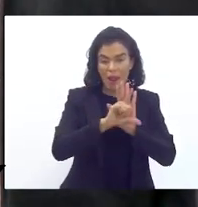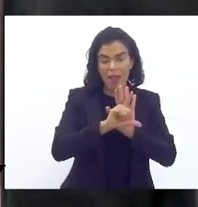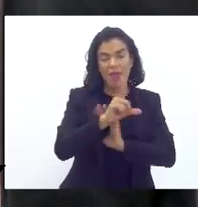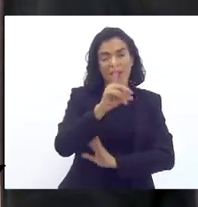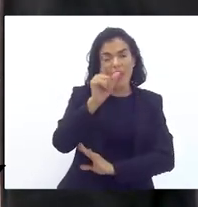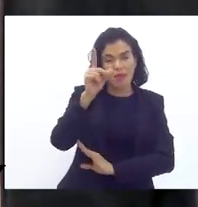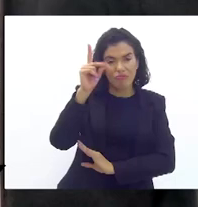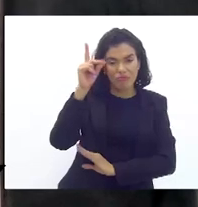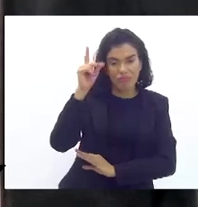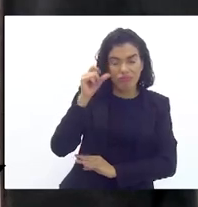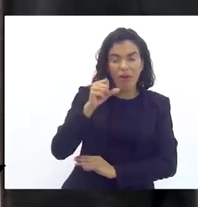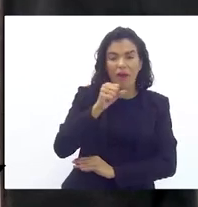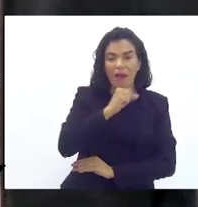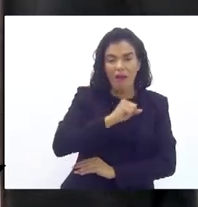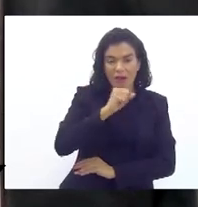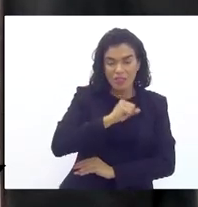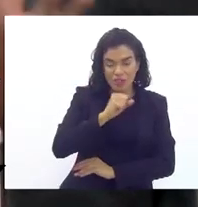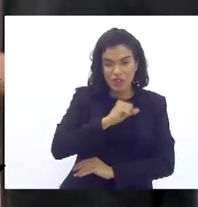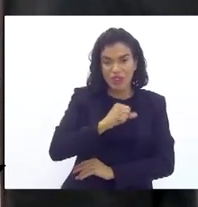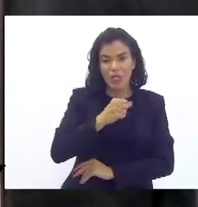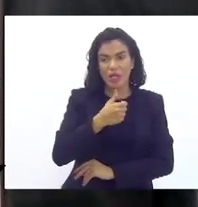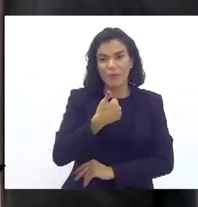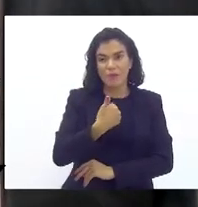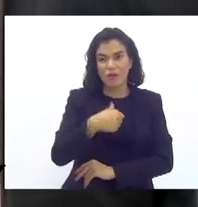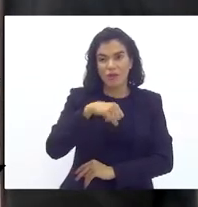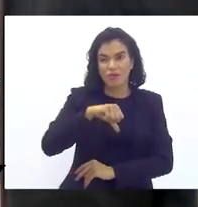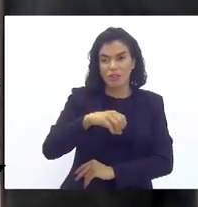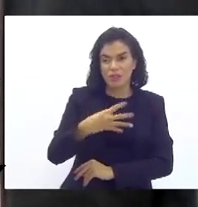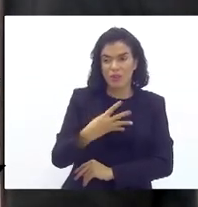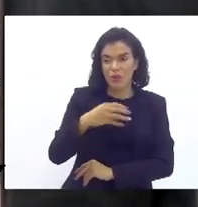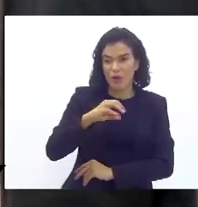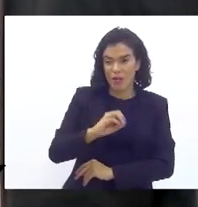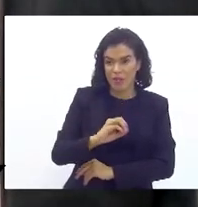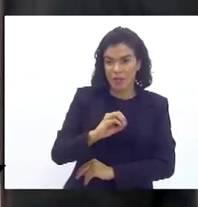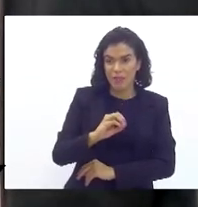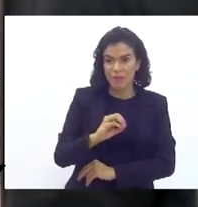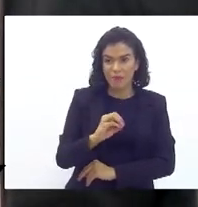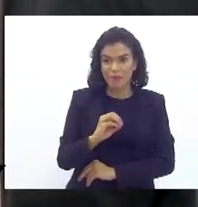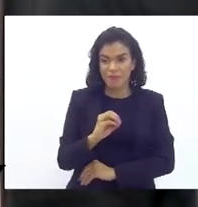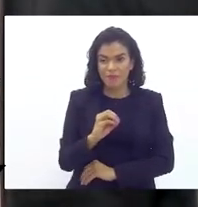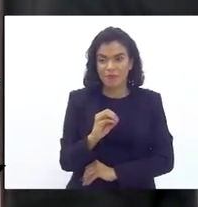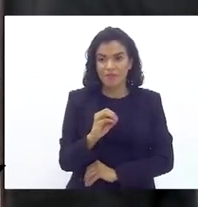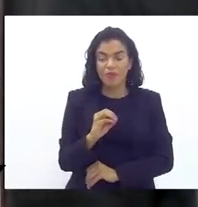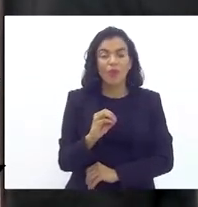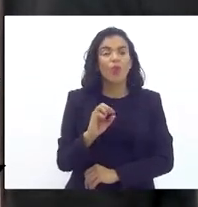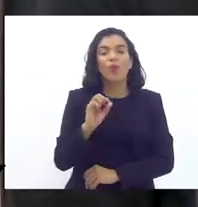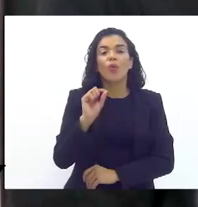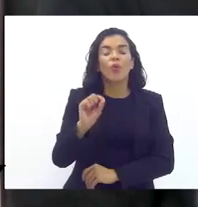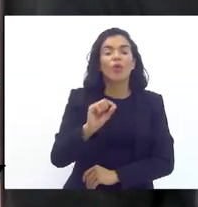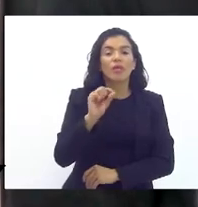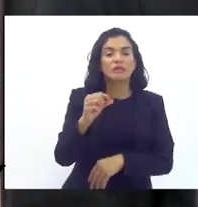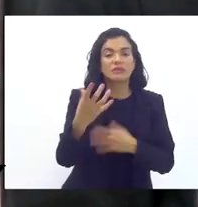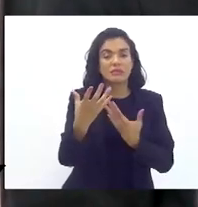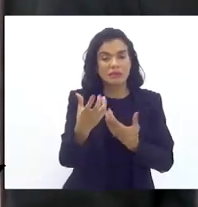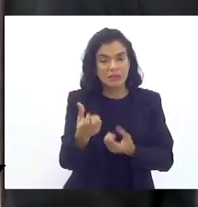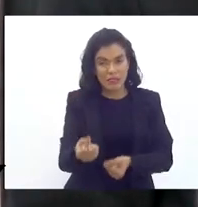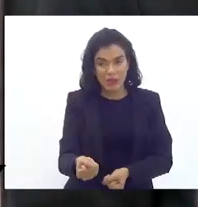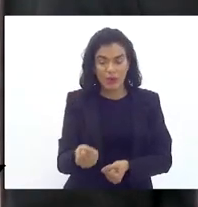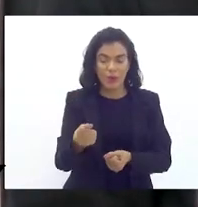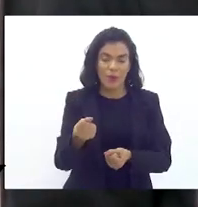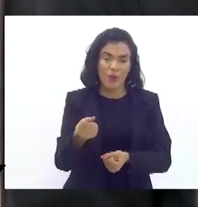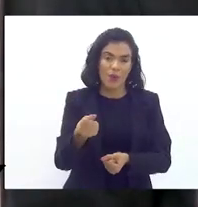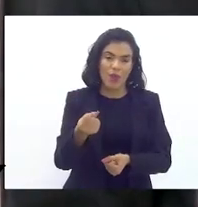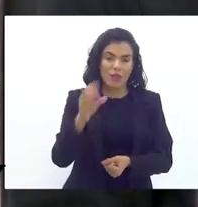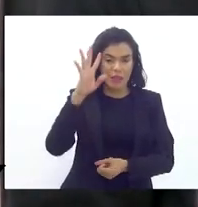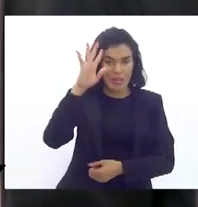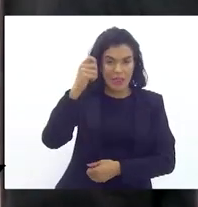e antiga adequada porque a gente tem projeto também de revisão do Código de Processo Penal o que se reconheceu nas decisões do